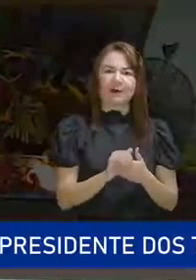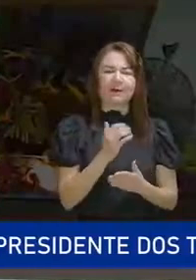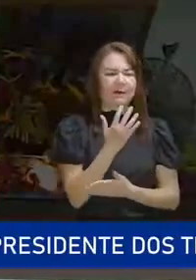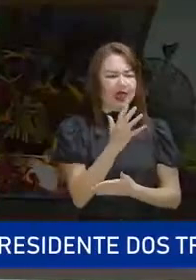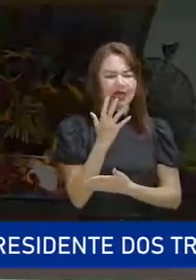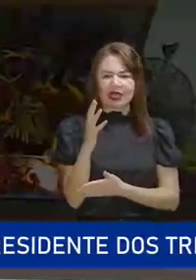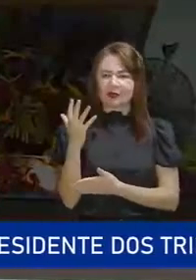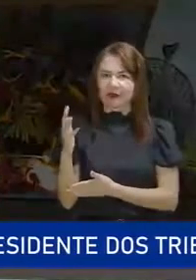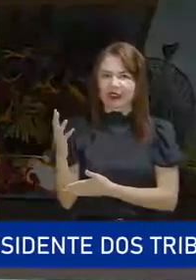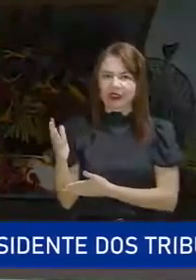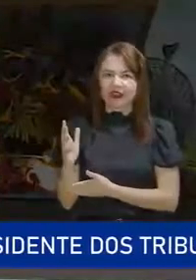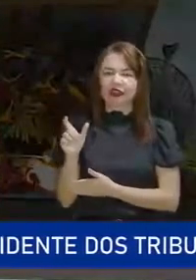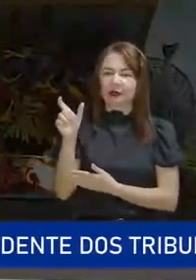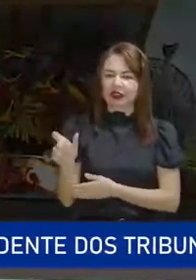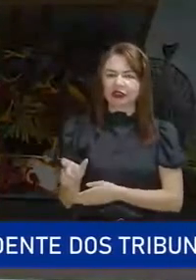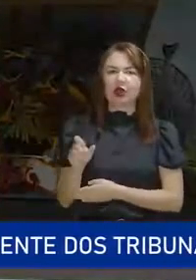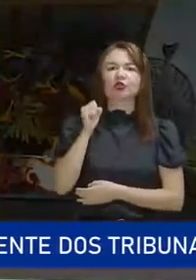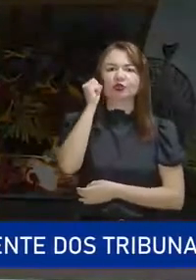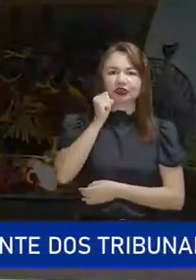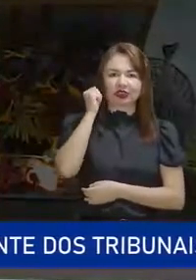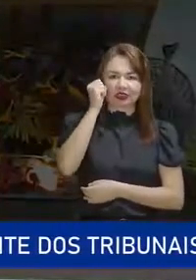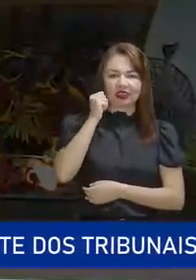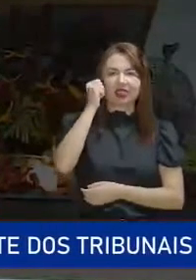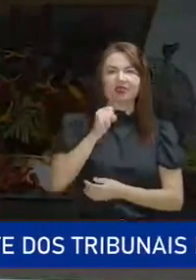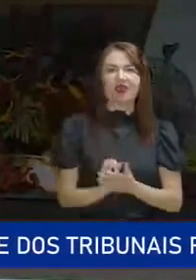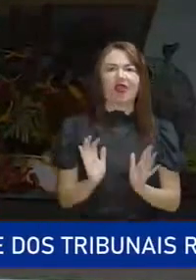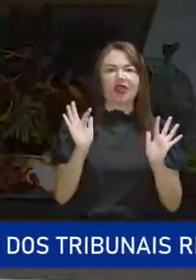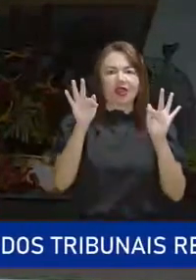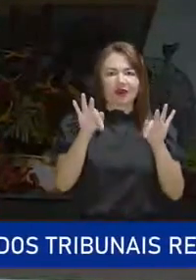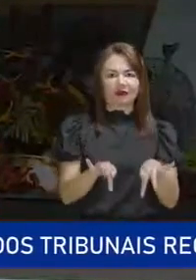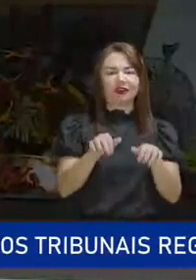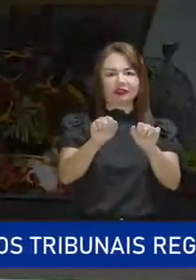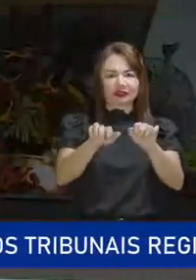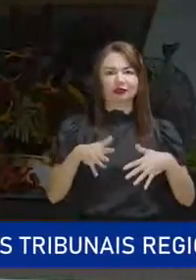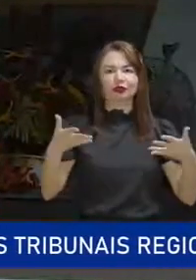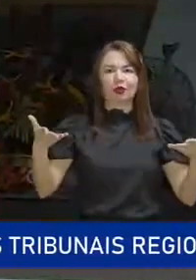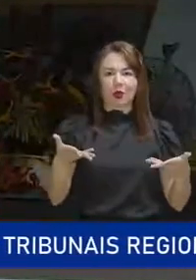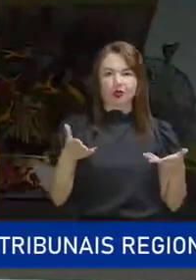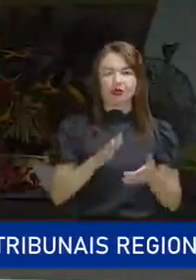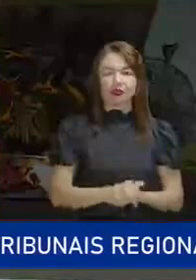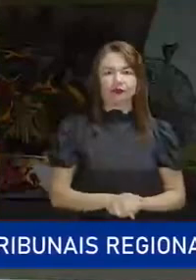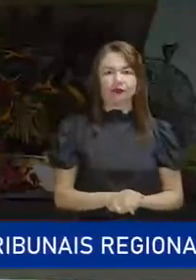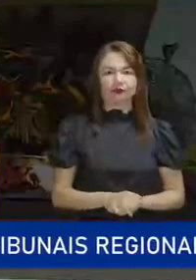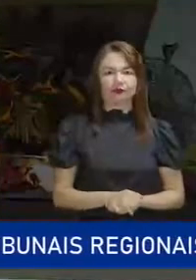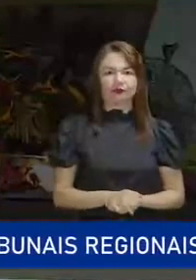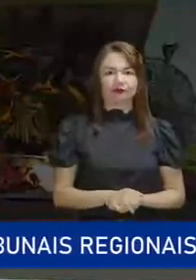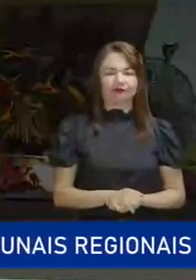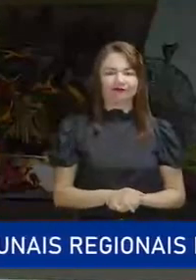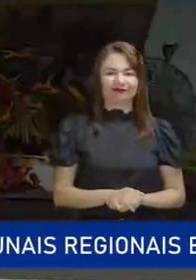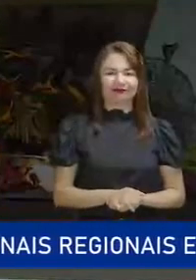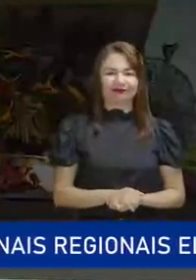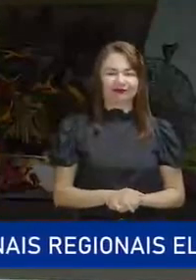desembargador Otávio Boccalini. E declaro encerrada a sessão de hoje.